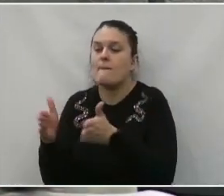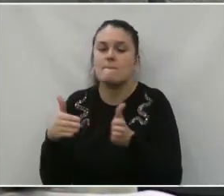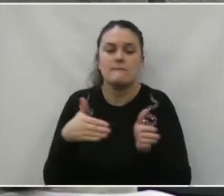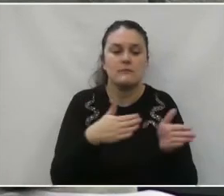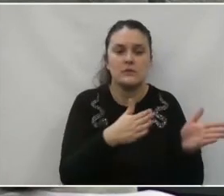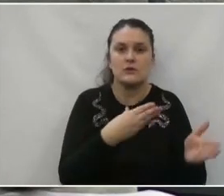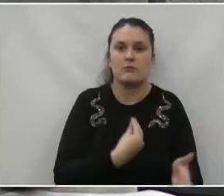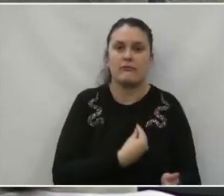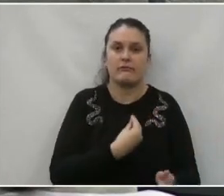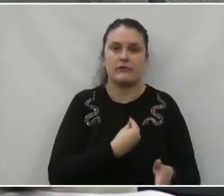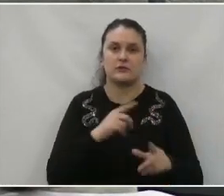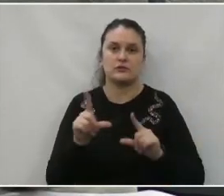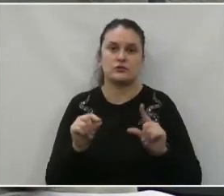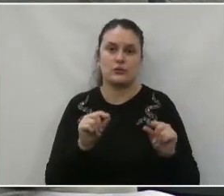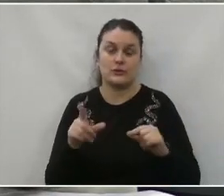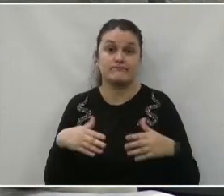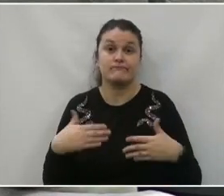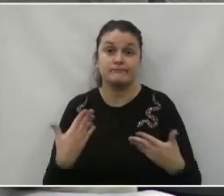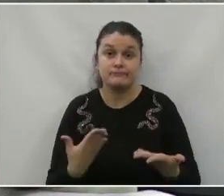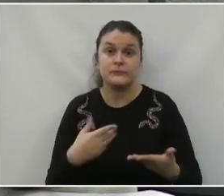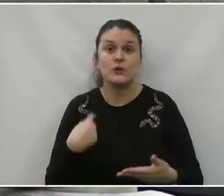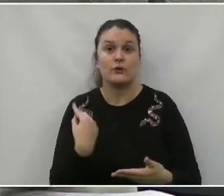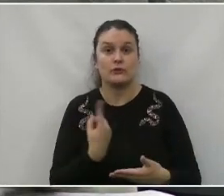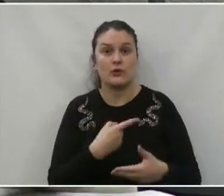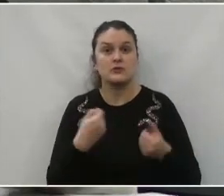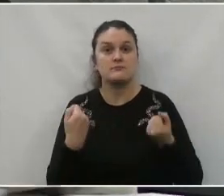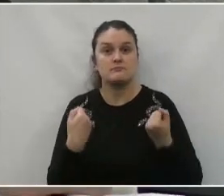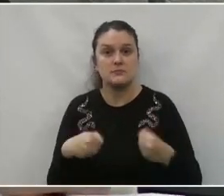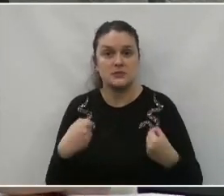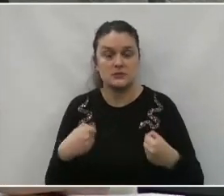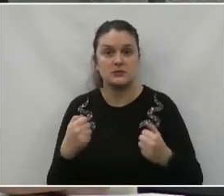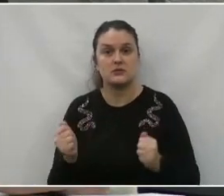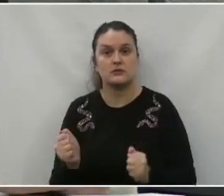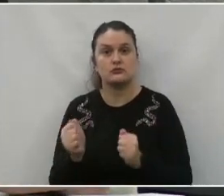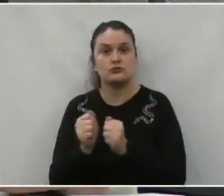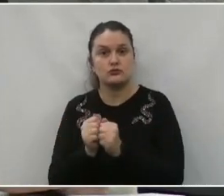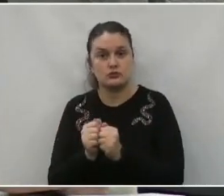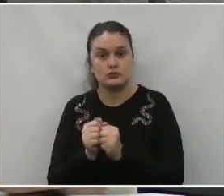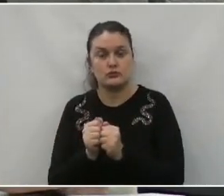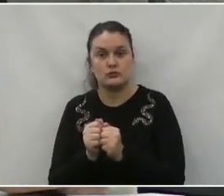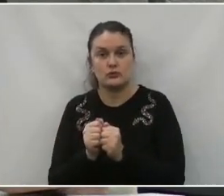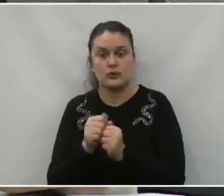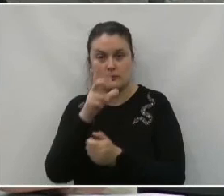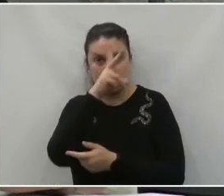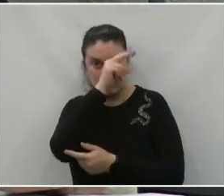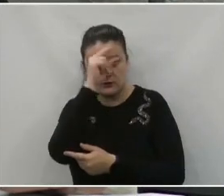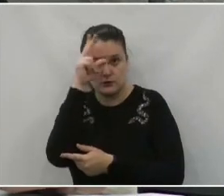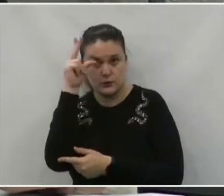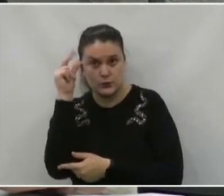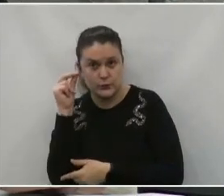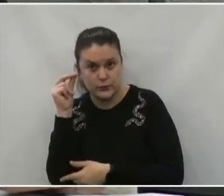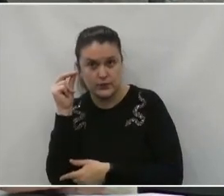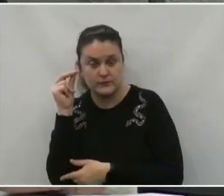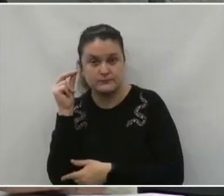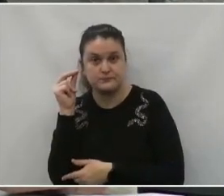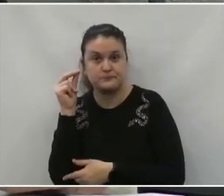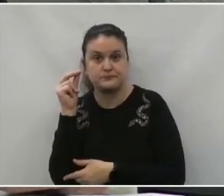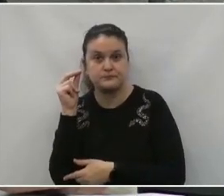trilhar. Então, nós precisamos, juntamente com o Executivo,